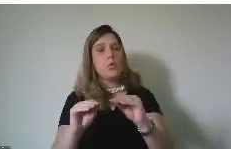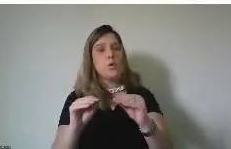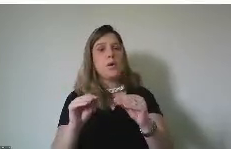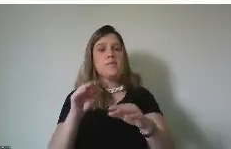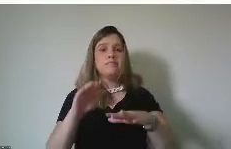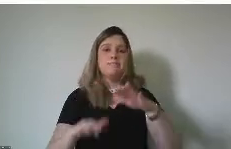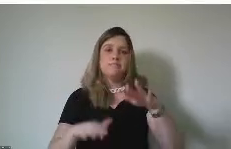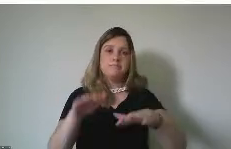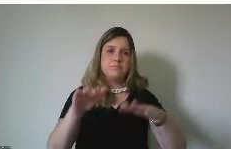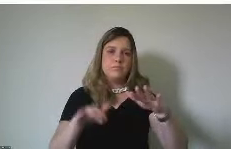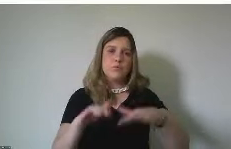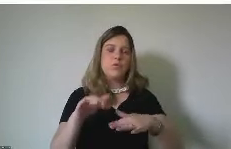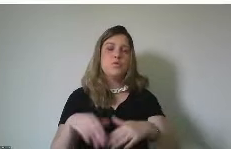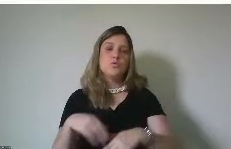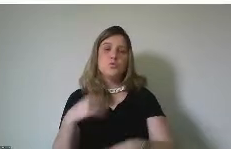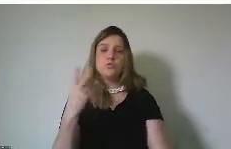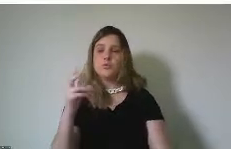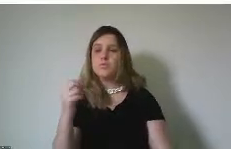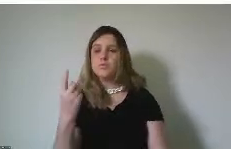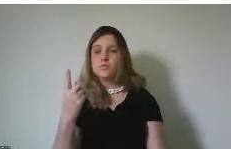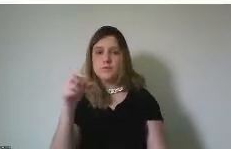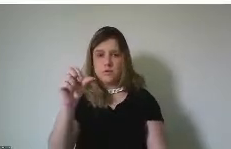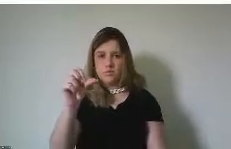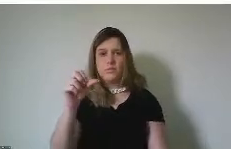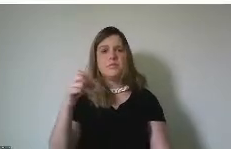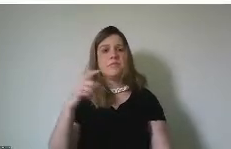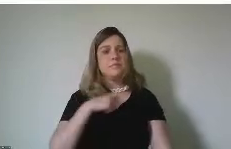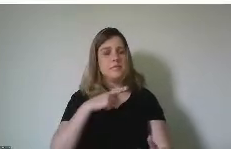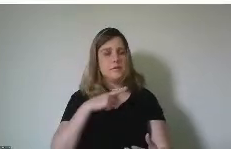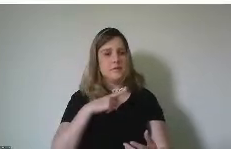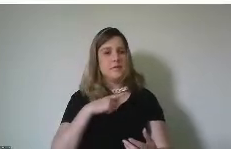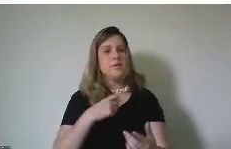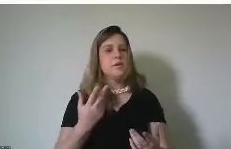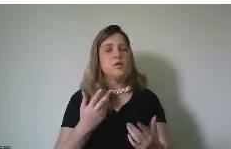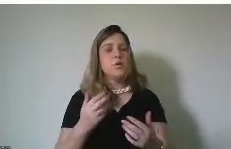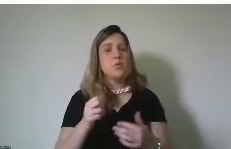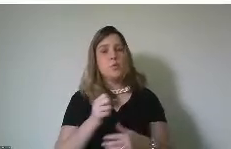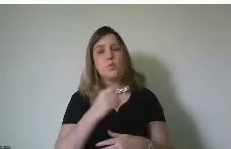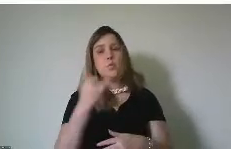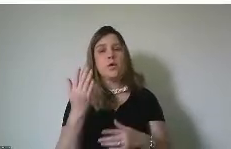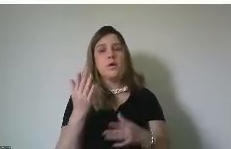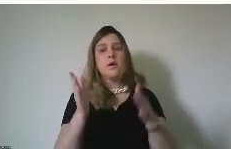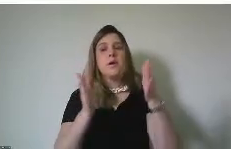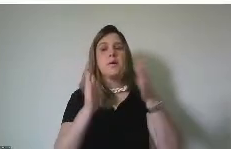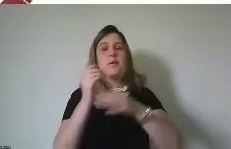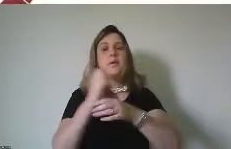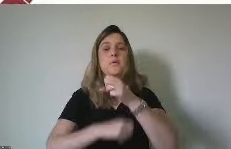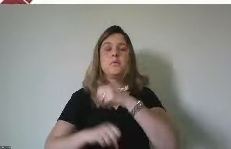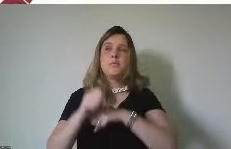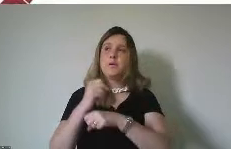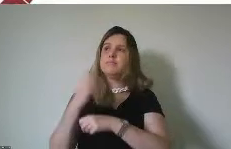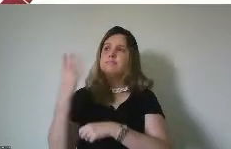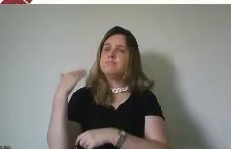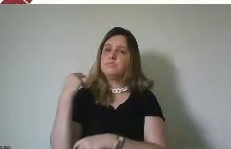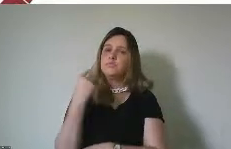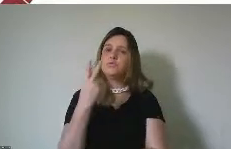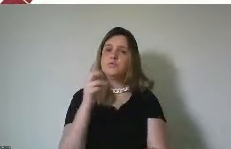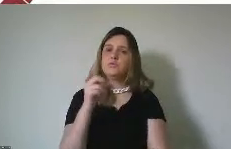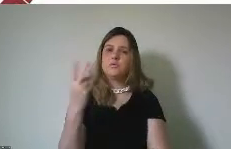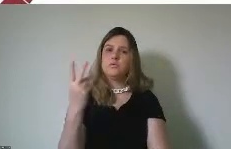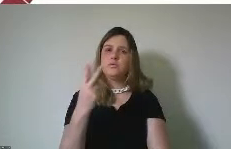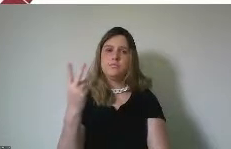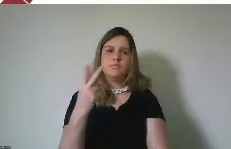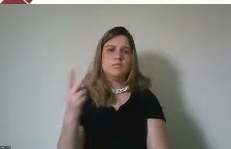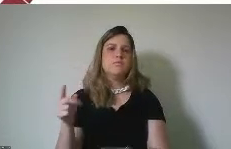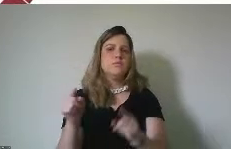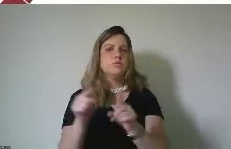cedo de 2019 mas ele é bem representativo do que foi a pizza no ano passado 2022 e pelo lado do uso final pelo